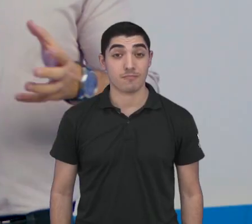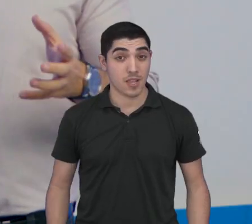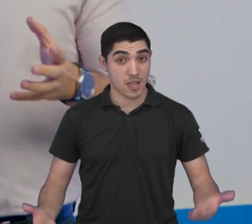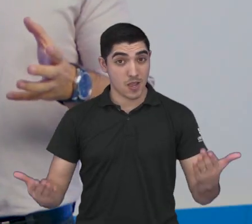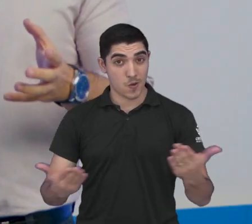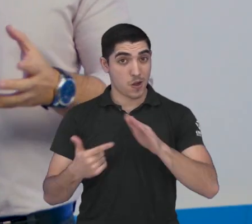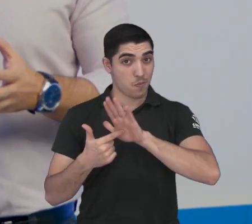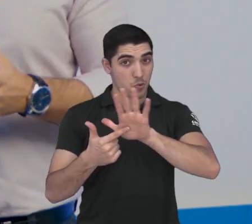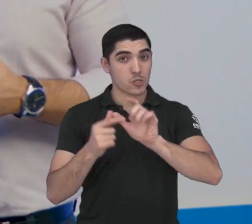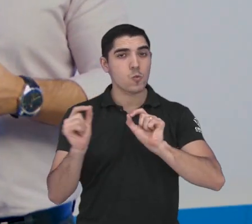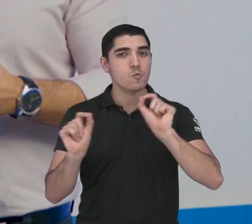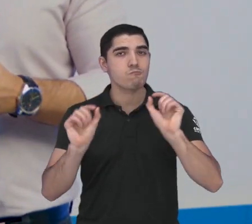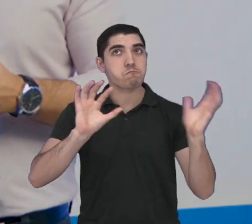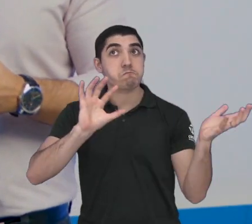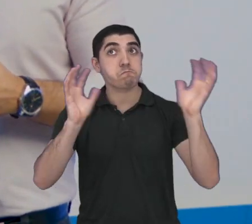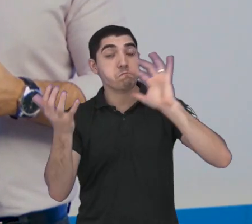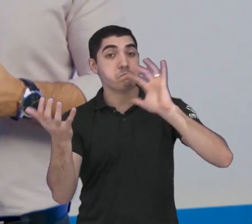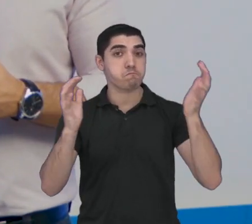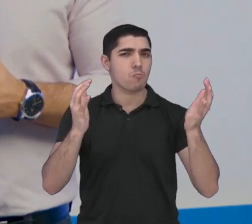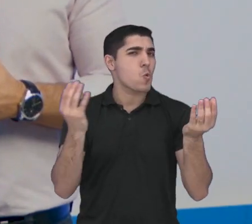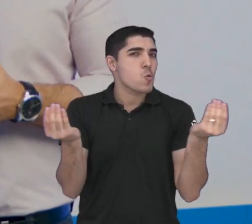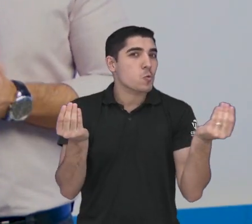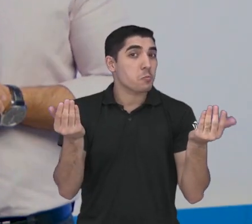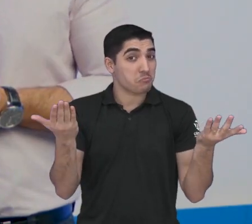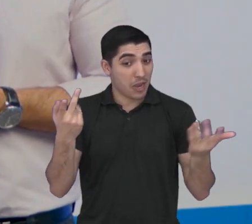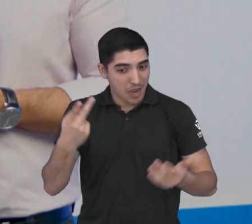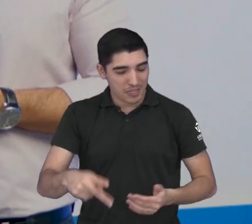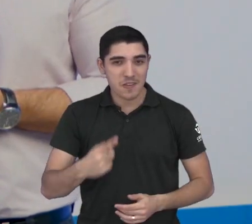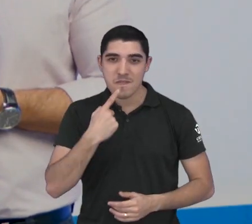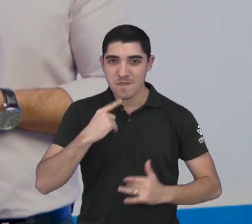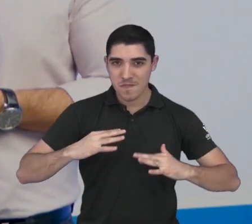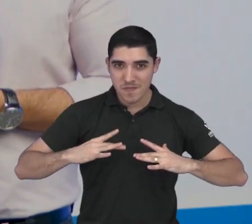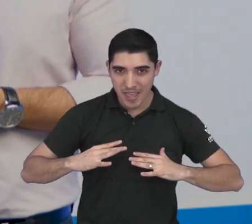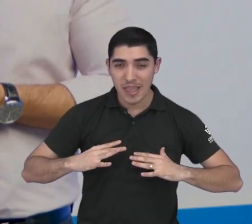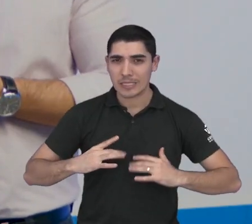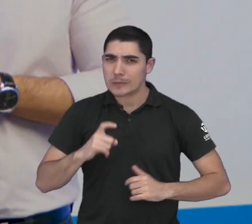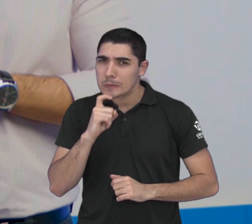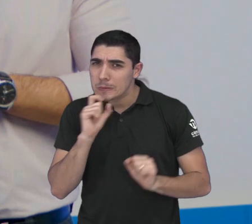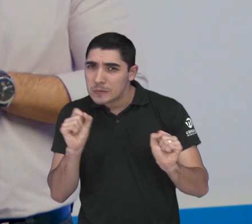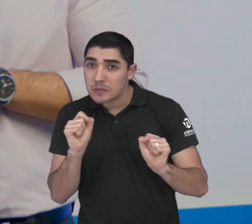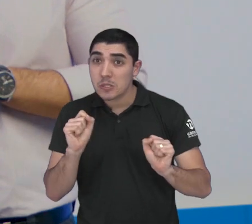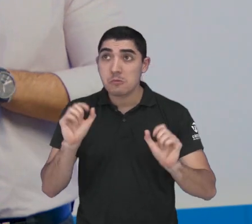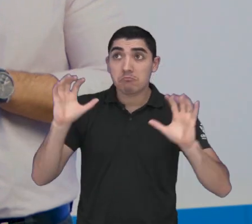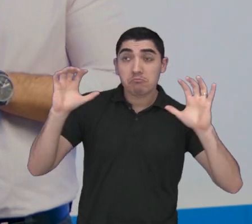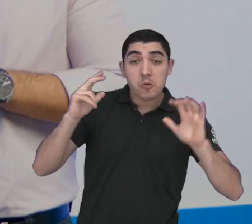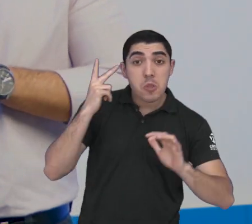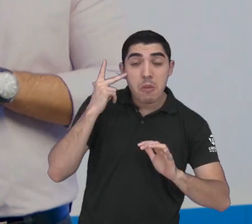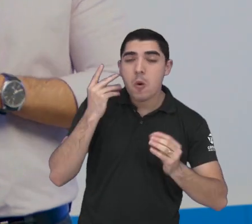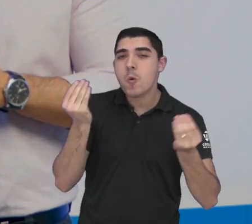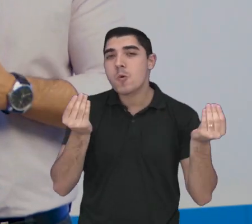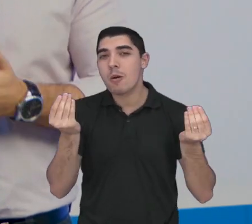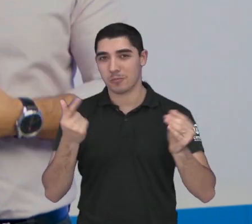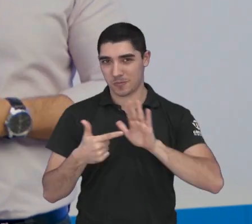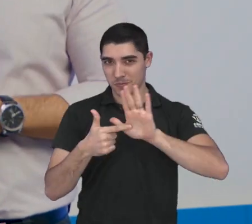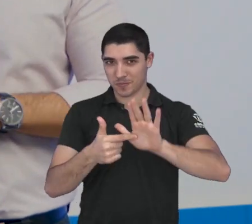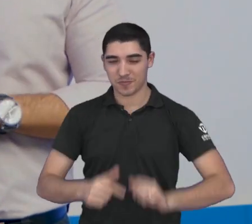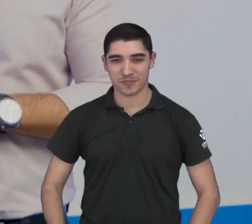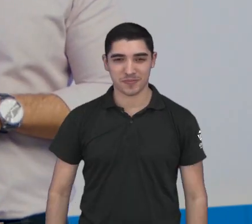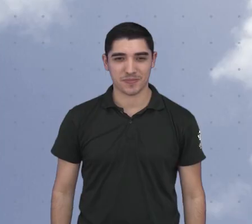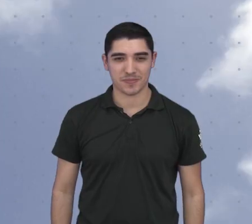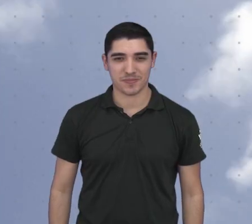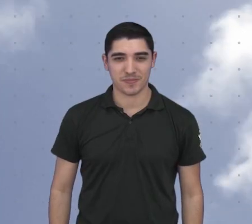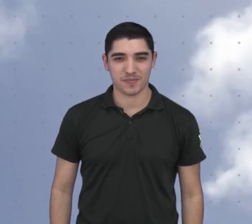E agora a gente segue com a previsão do tempo. Como que ficam as temperaturas, hein, para esse feriado? Friozinho, tempo firme? É o que a gente vai saber